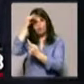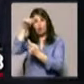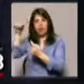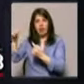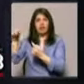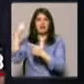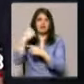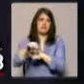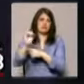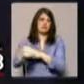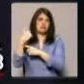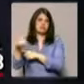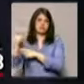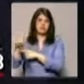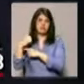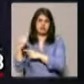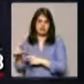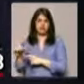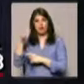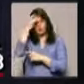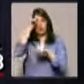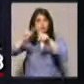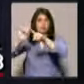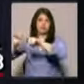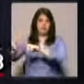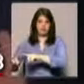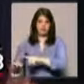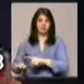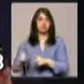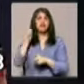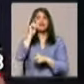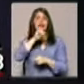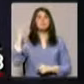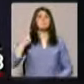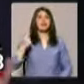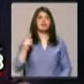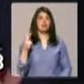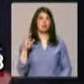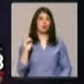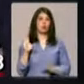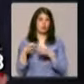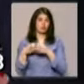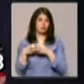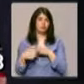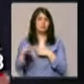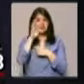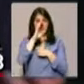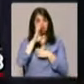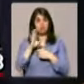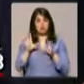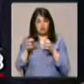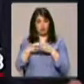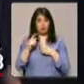que grupo que é por assim dizer a autoridade que vai decidir agora o grupo é que manda seguro ao grupo receber essa proposta